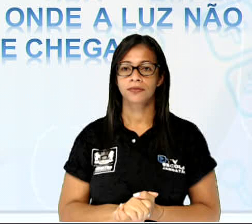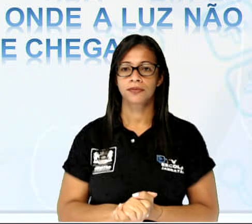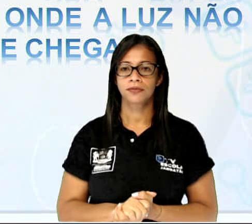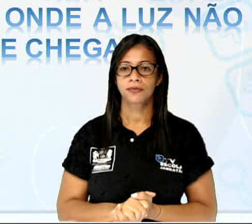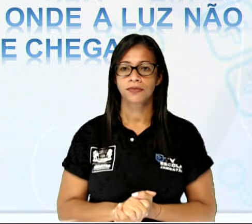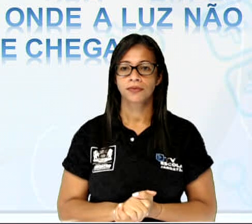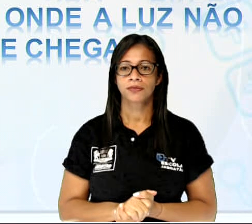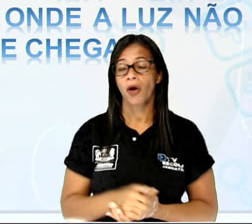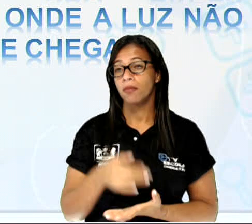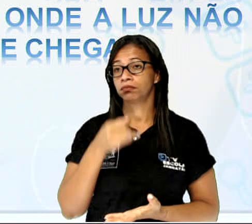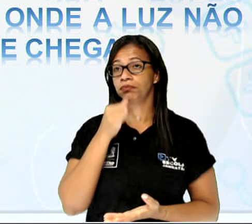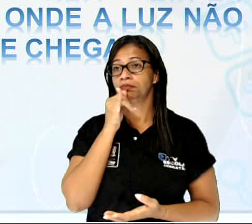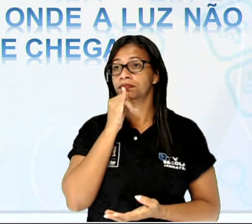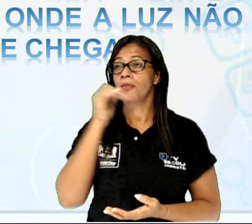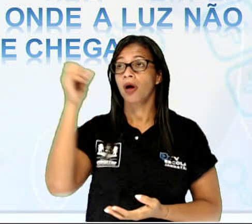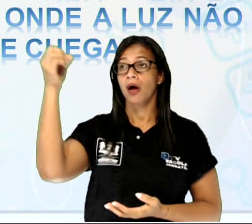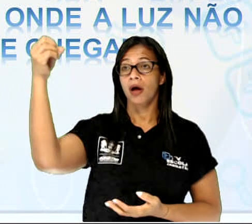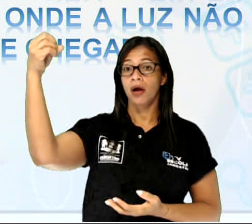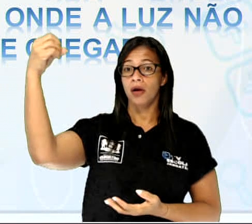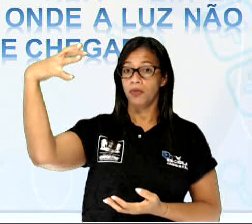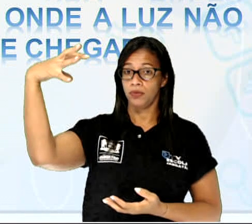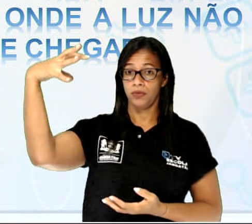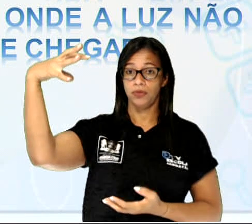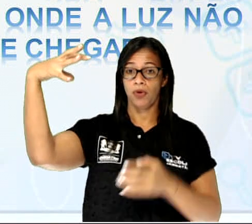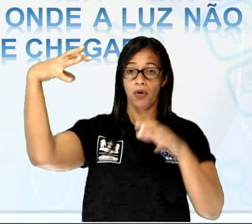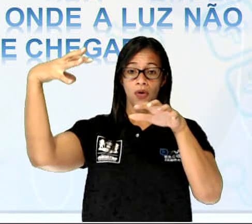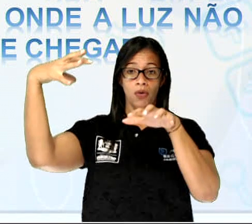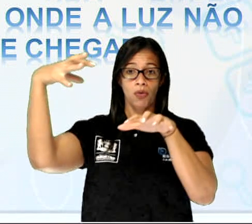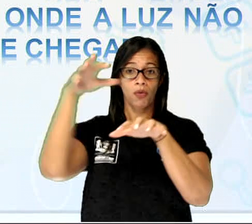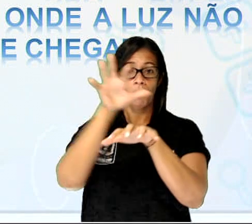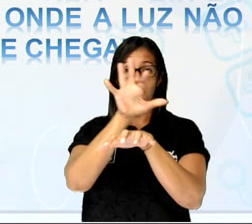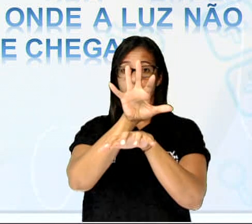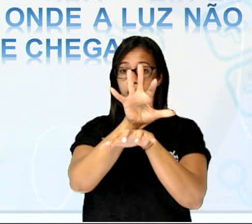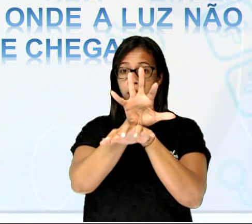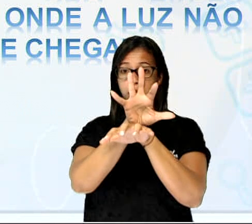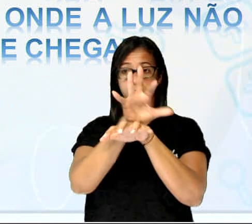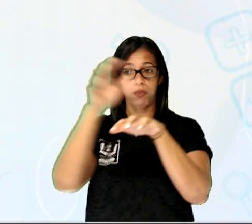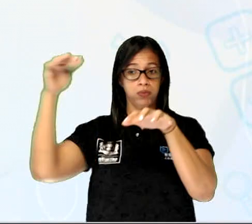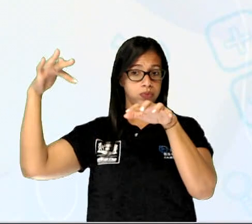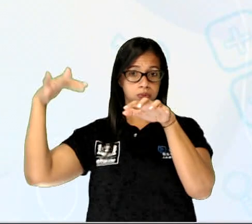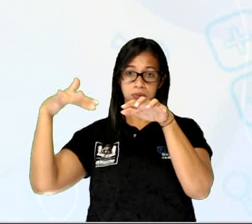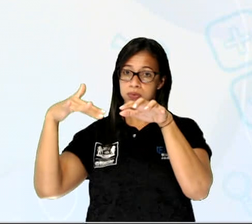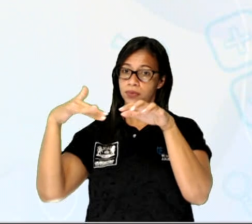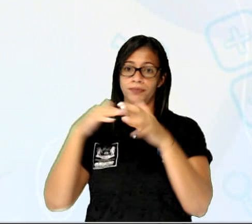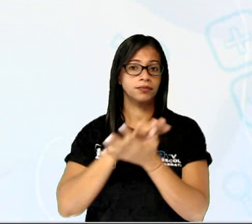a luz, né, não consegue chegar na sombra.